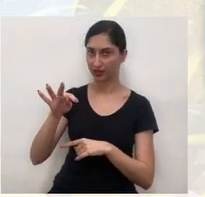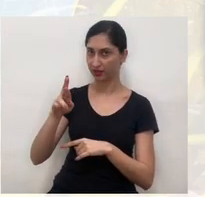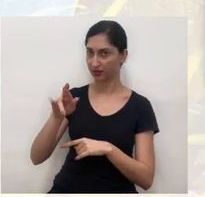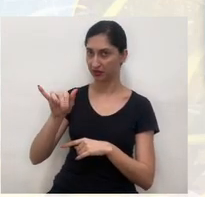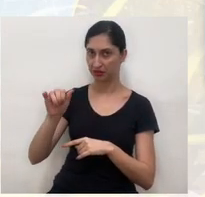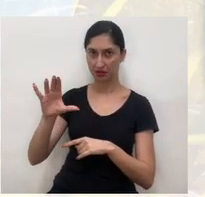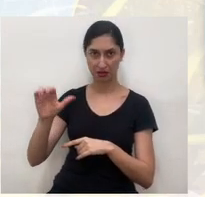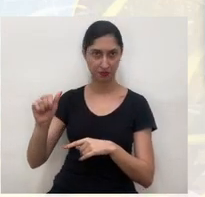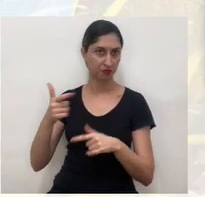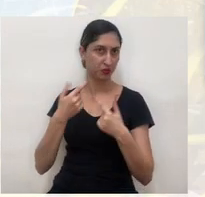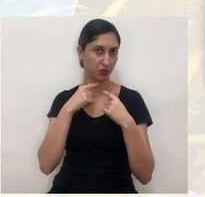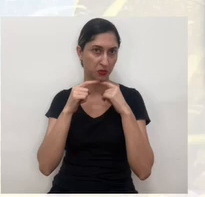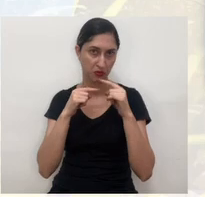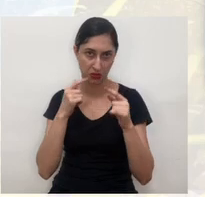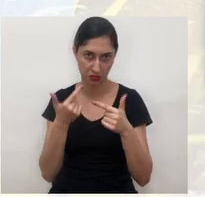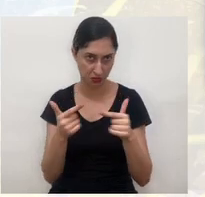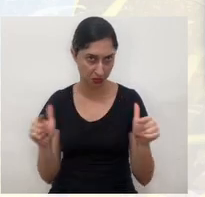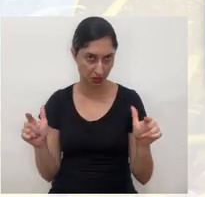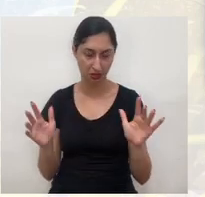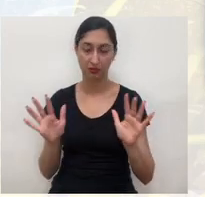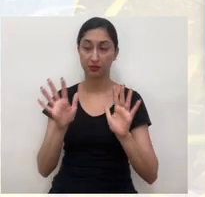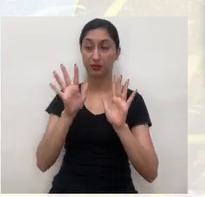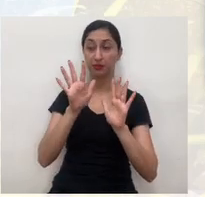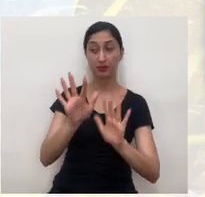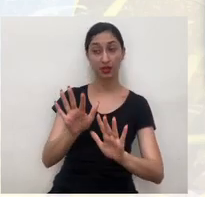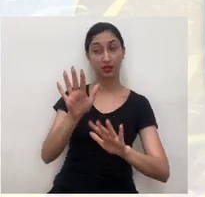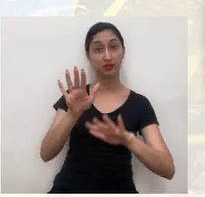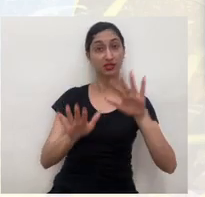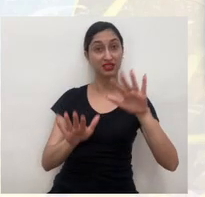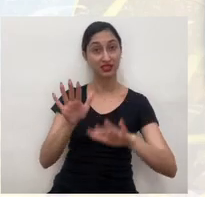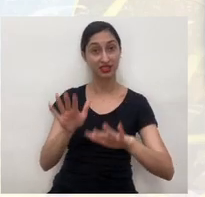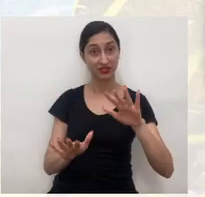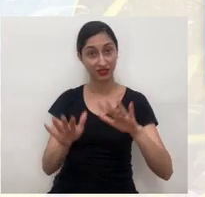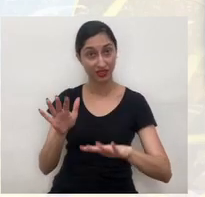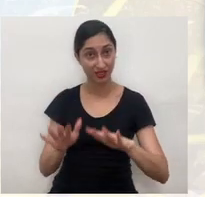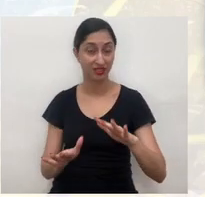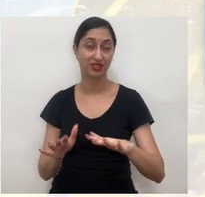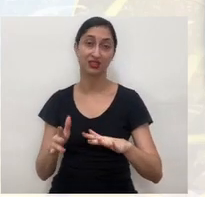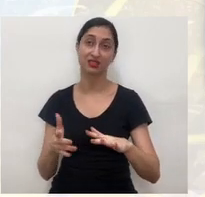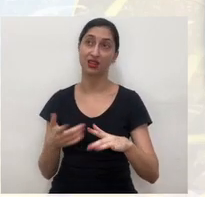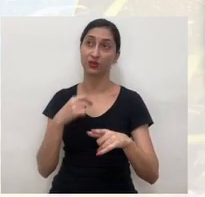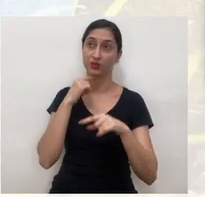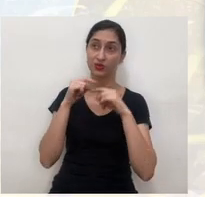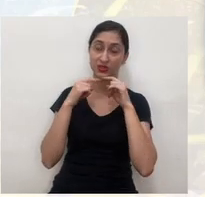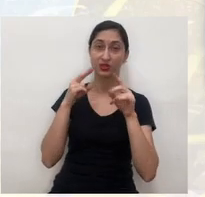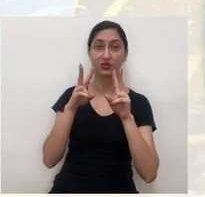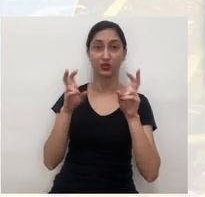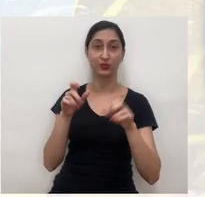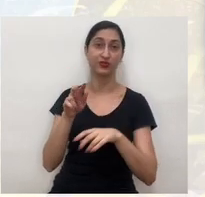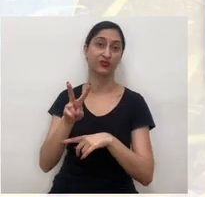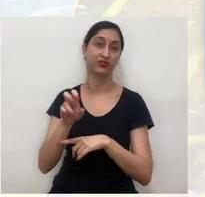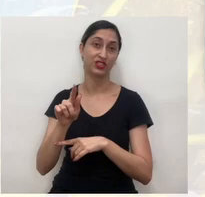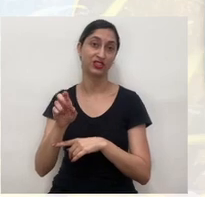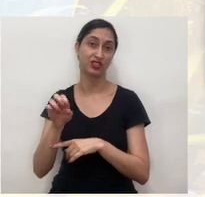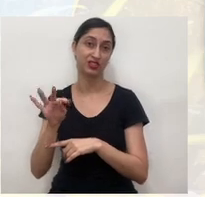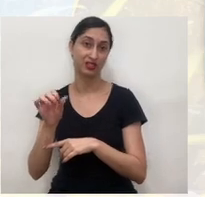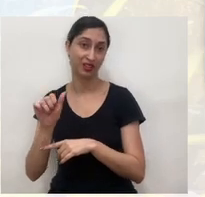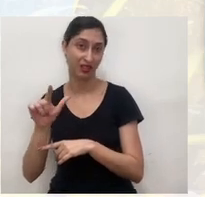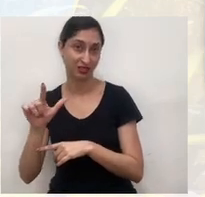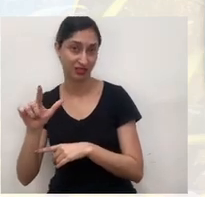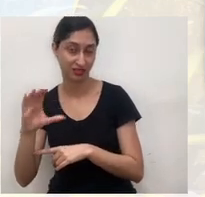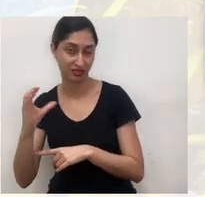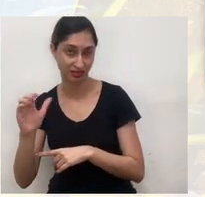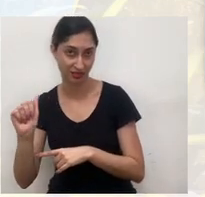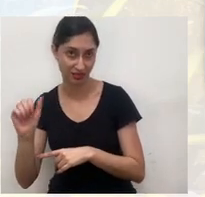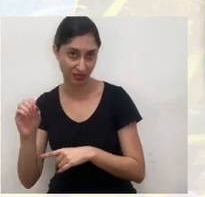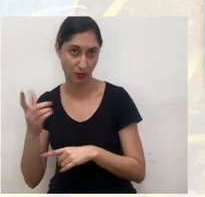um impasse em relação à questão da vegetação. Esse está no estágio que eu te falei, que eu